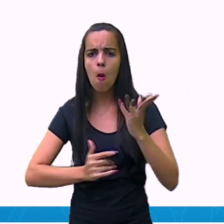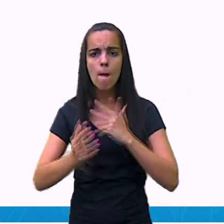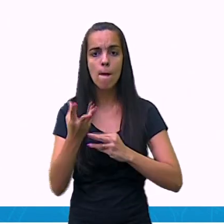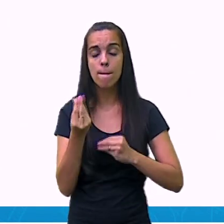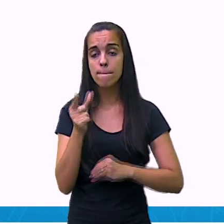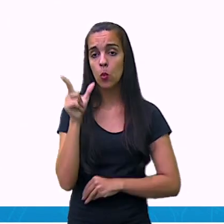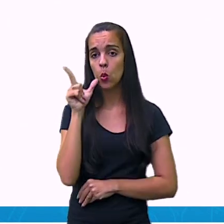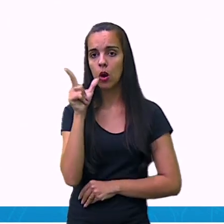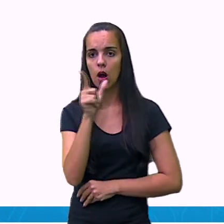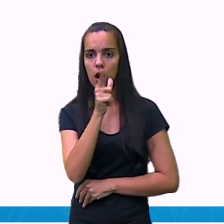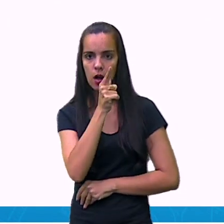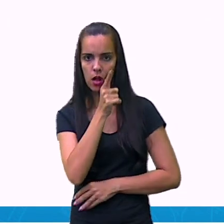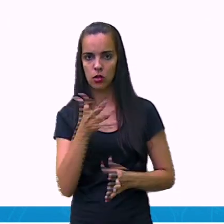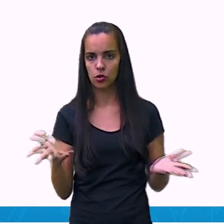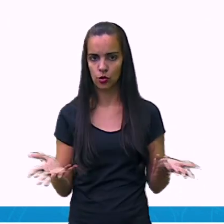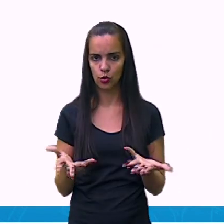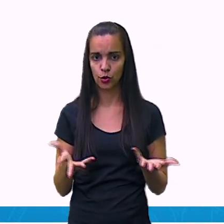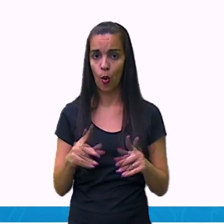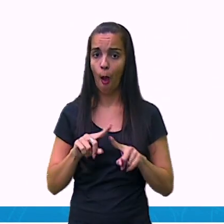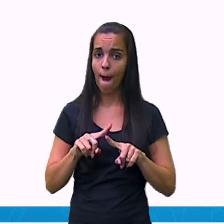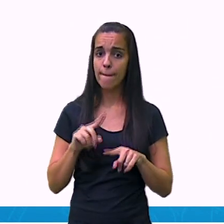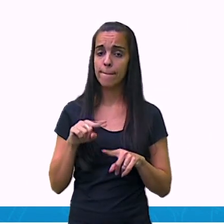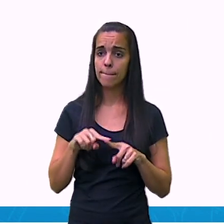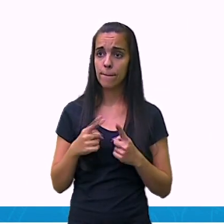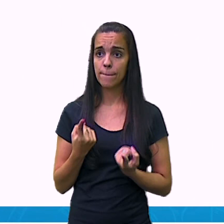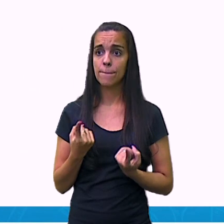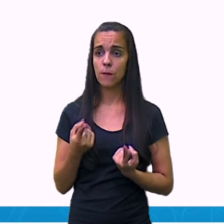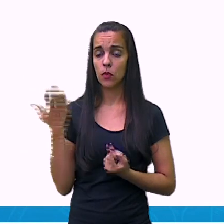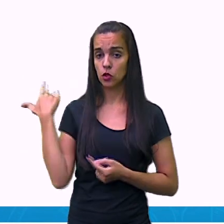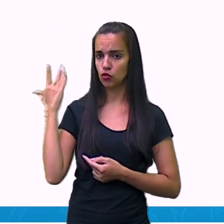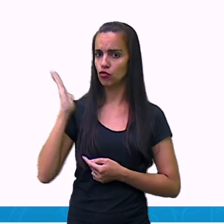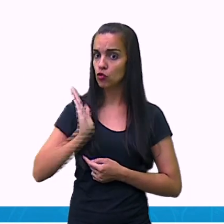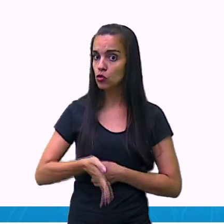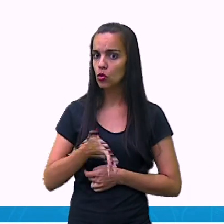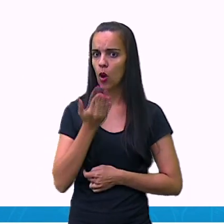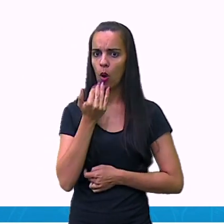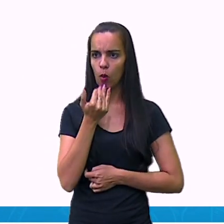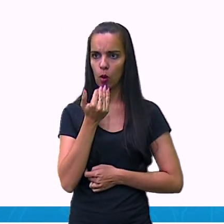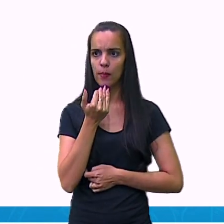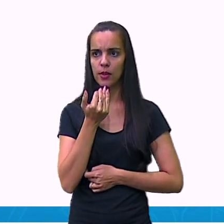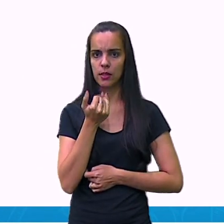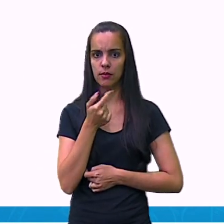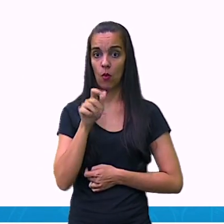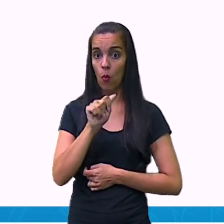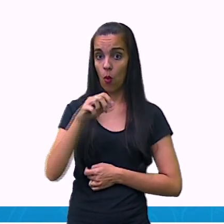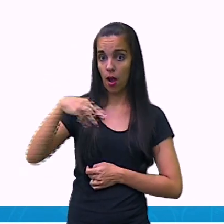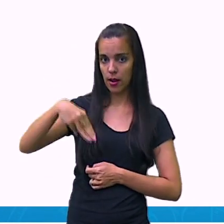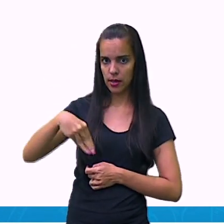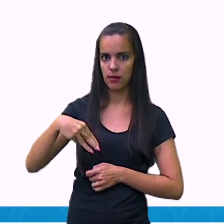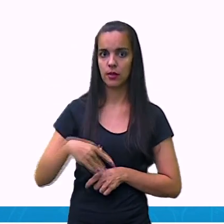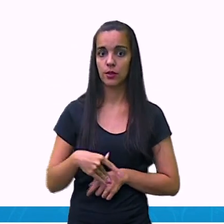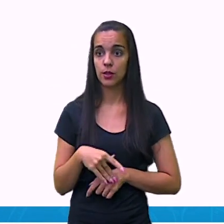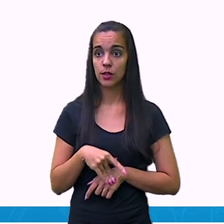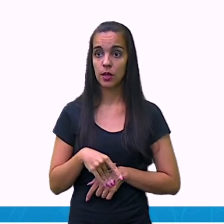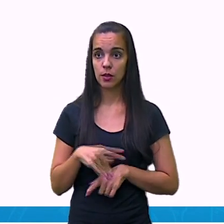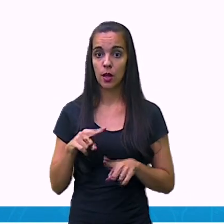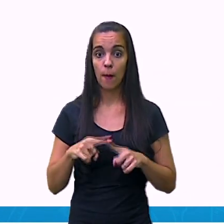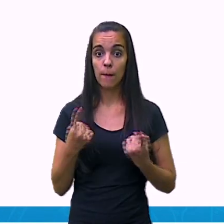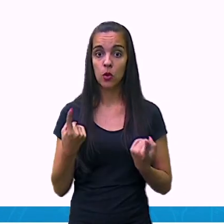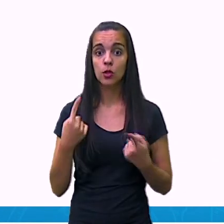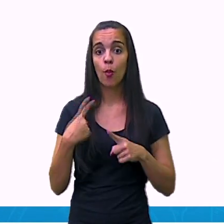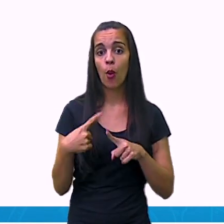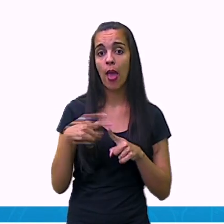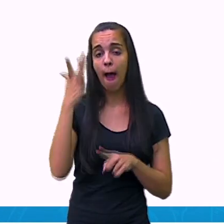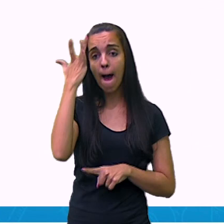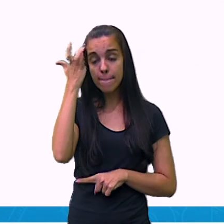muito no lanche hoje. Quer dizer que elas já comeram, am. Pois sabe que